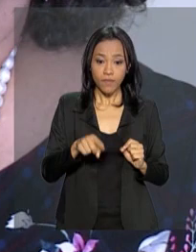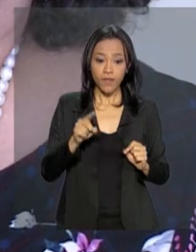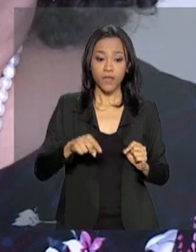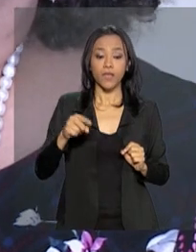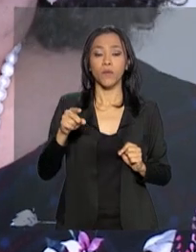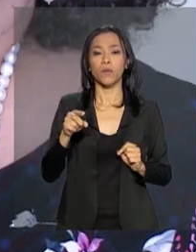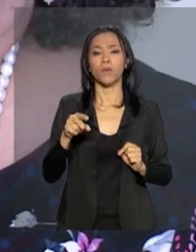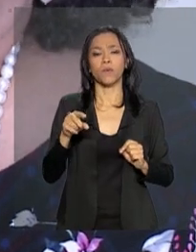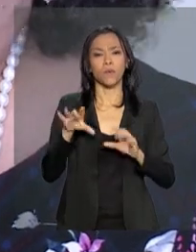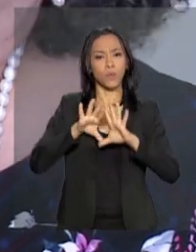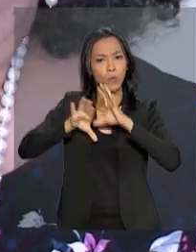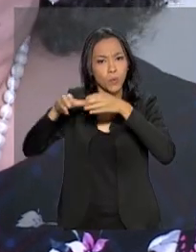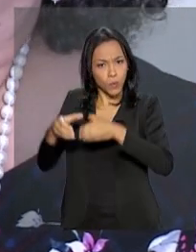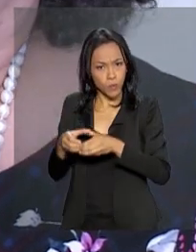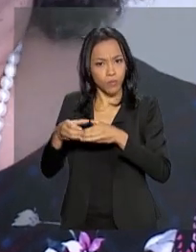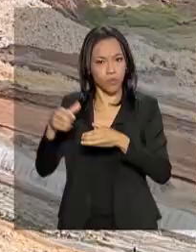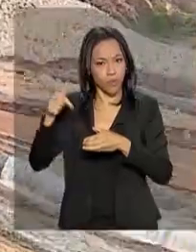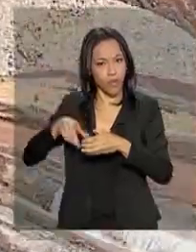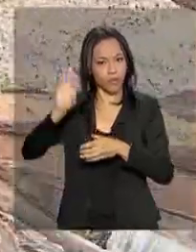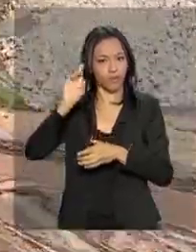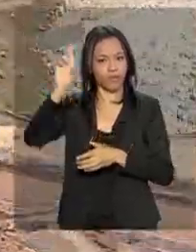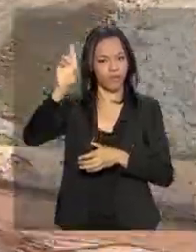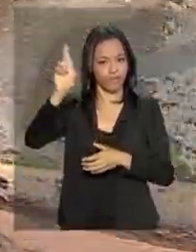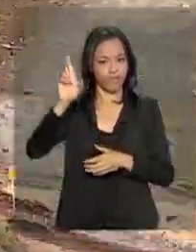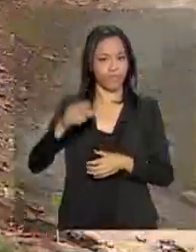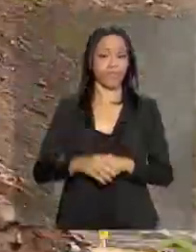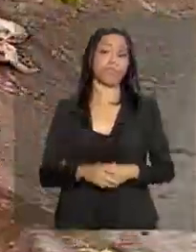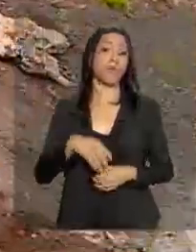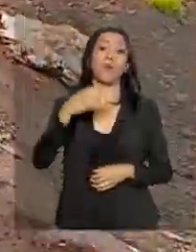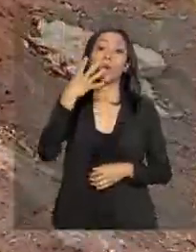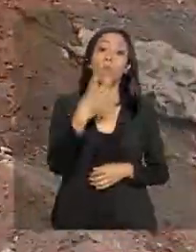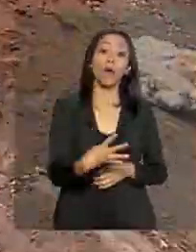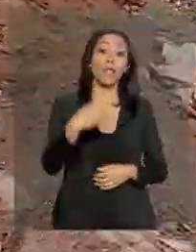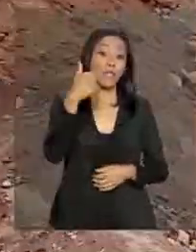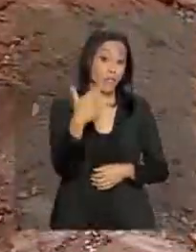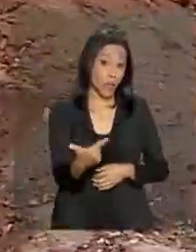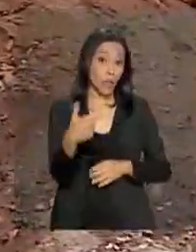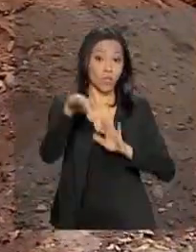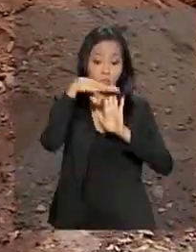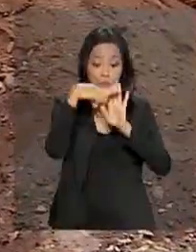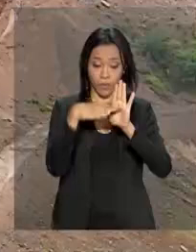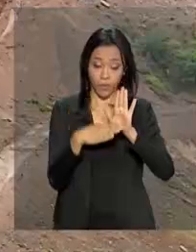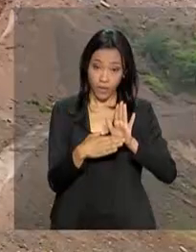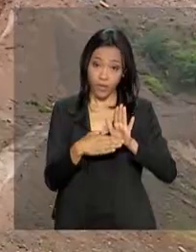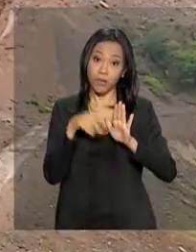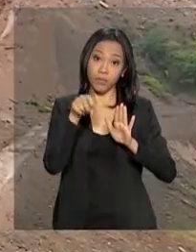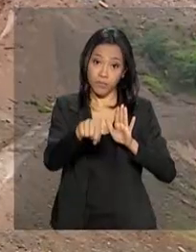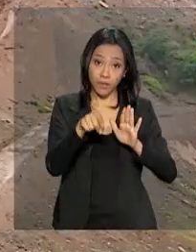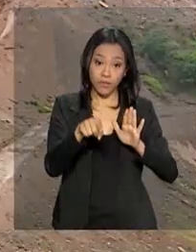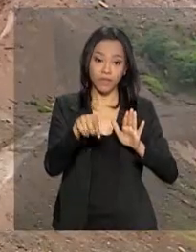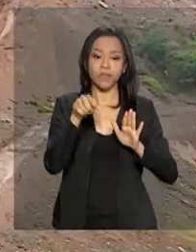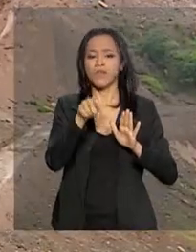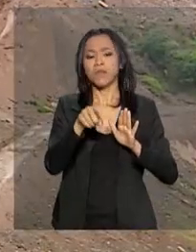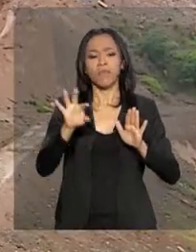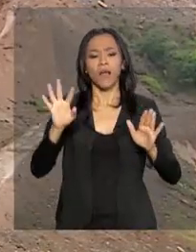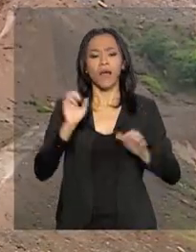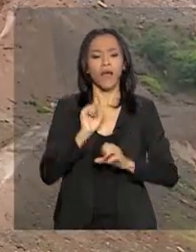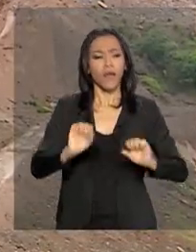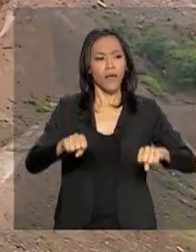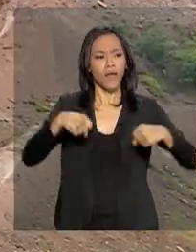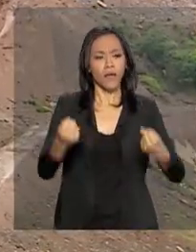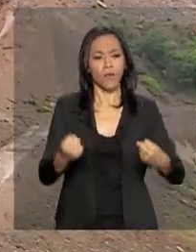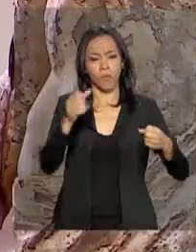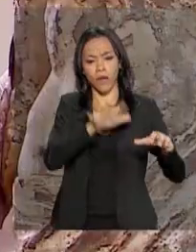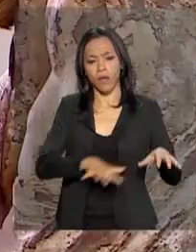é a representação máxima. 42 programas de reparação e compensação dos danos causados